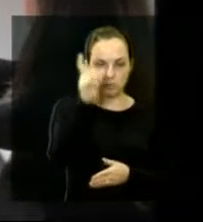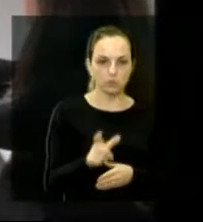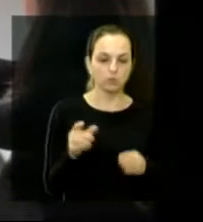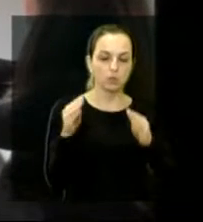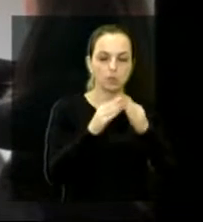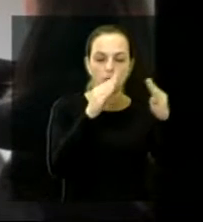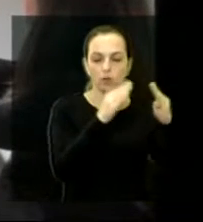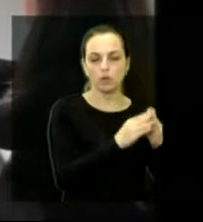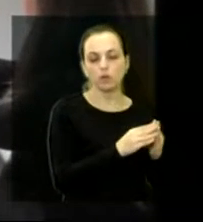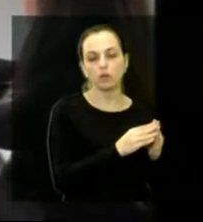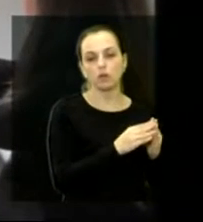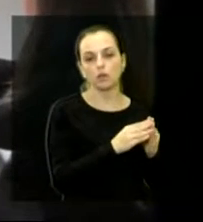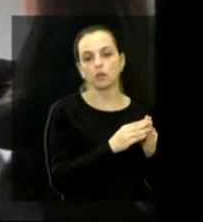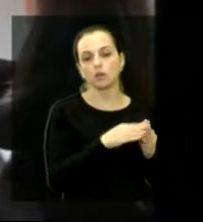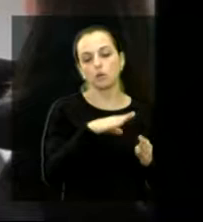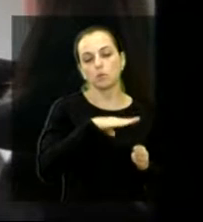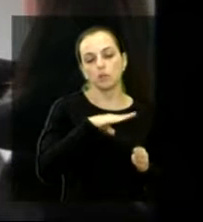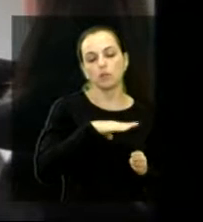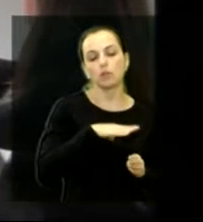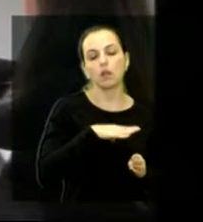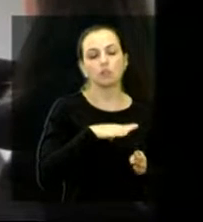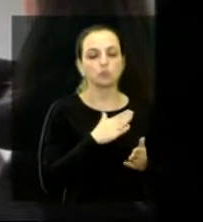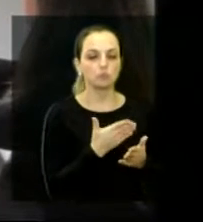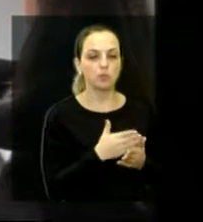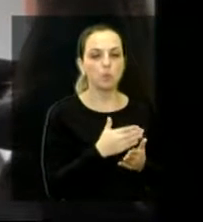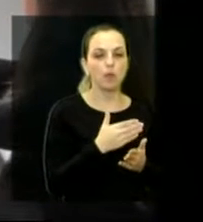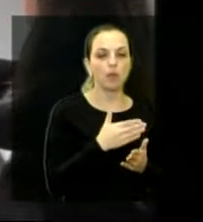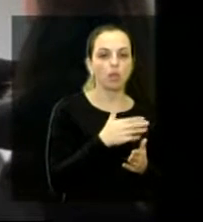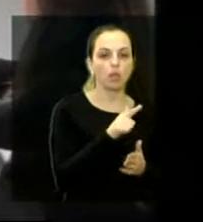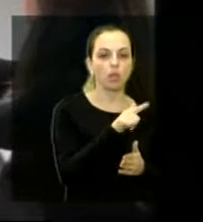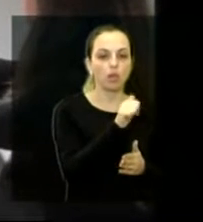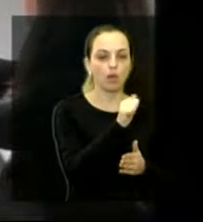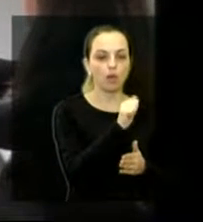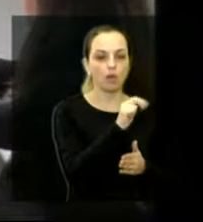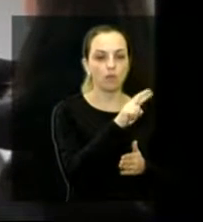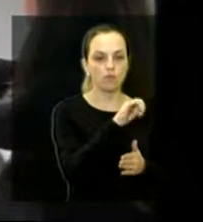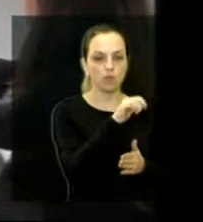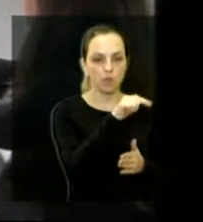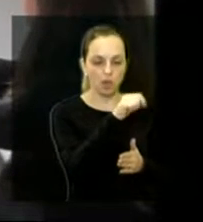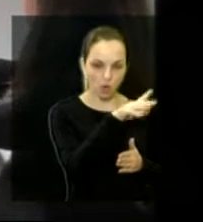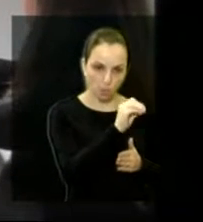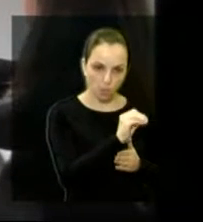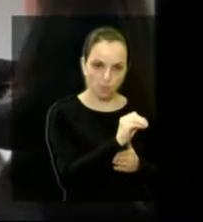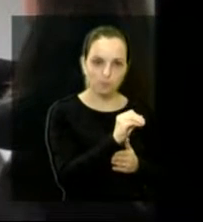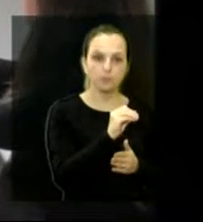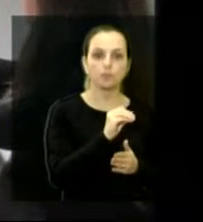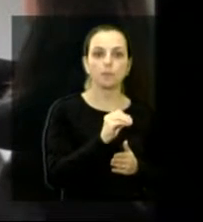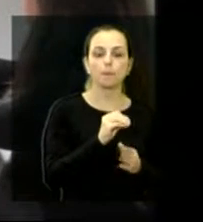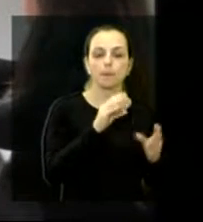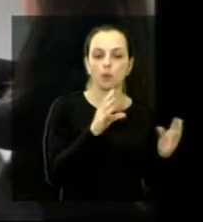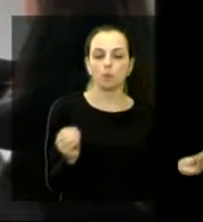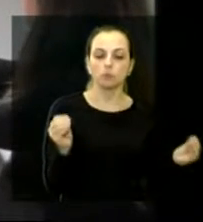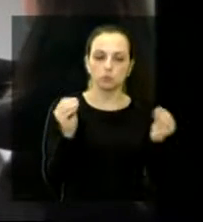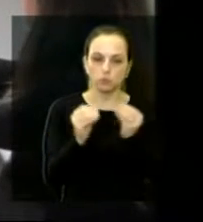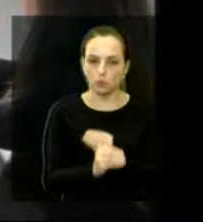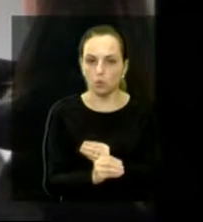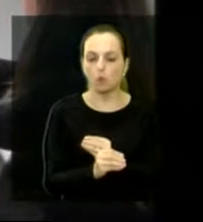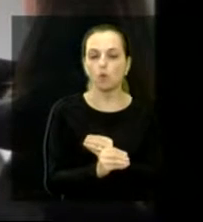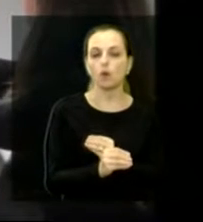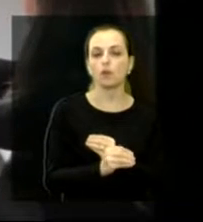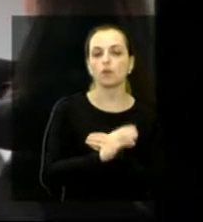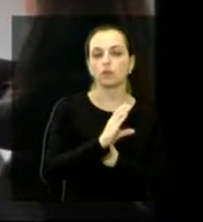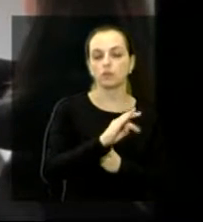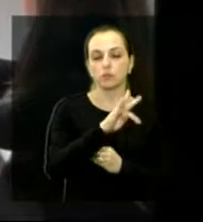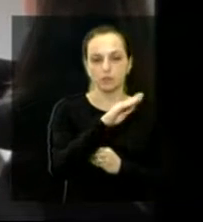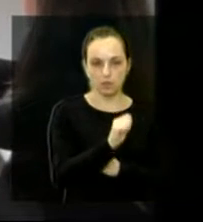Quatro vezes aí uma cidade tipo Gavião, por exemplo. Então, é um deslocamento muito grande e a